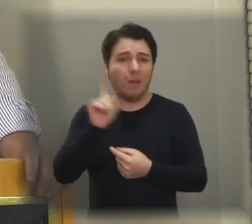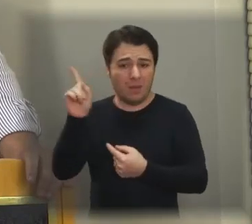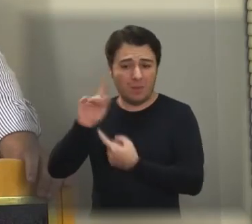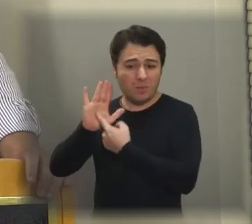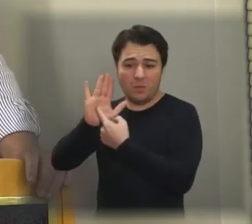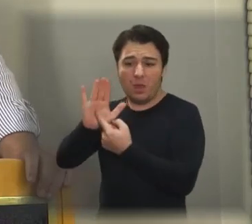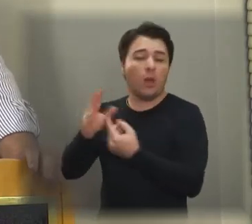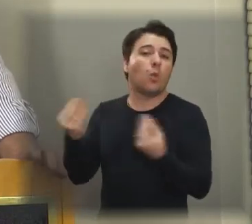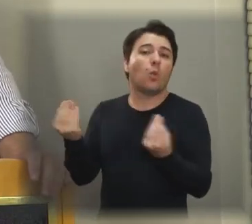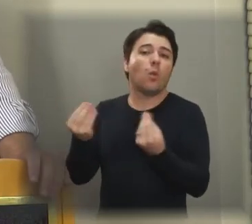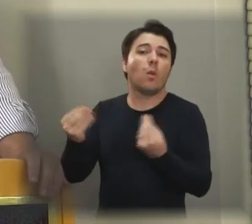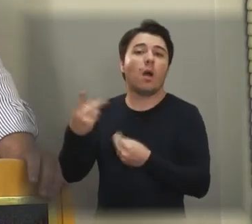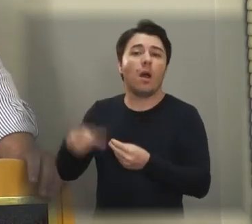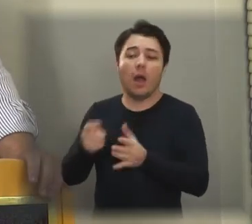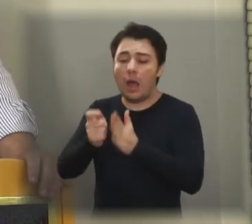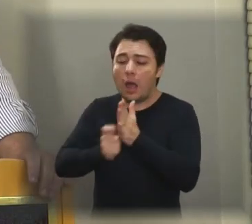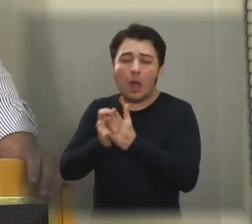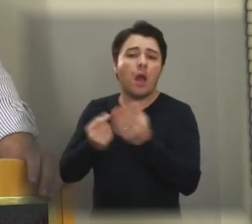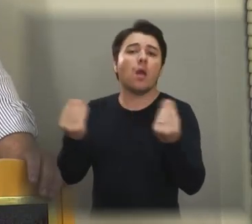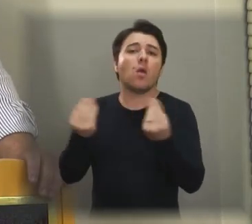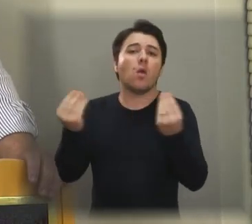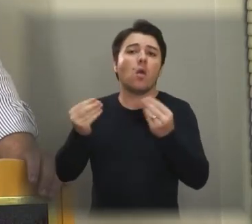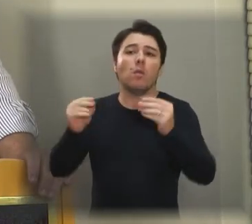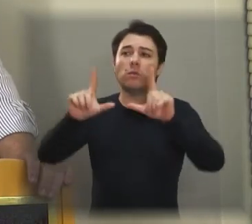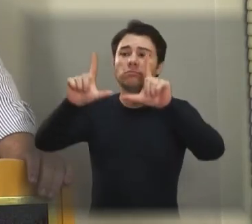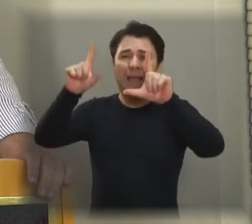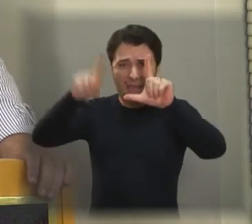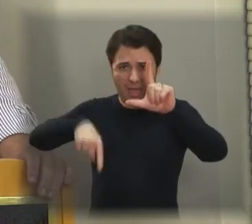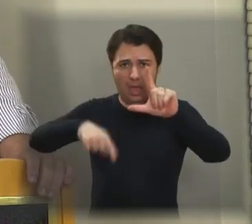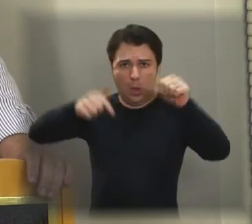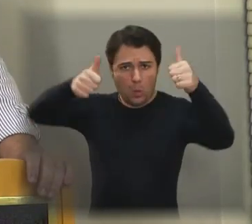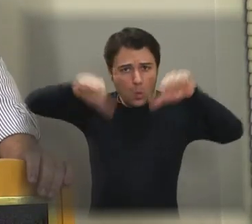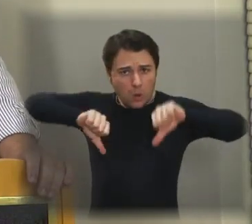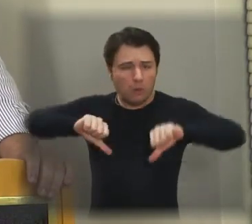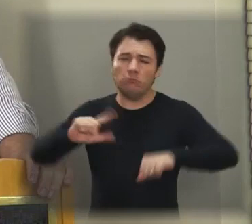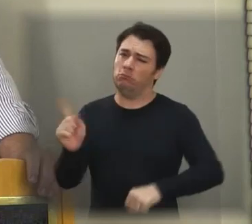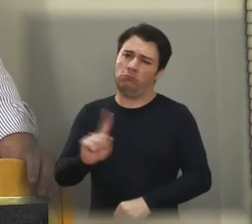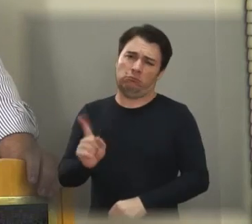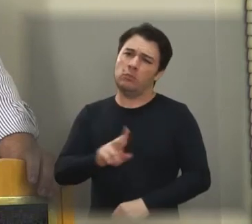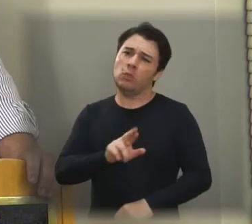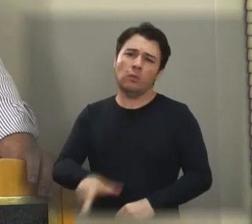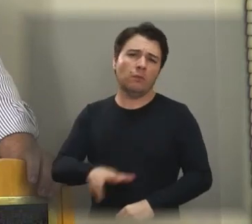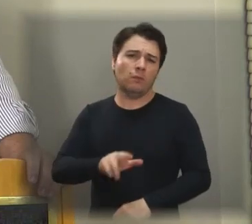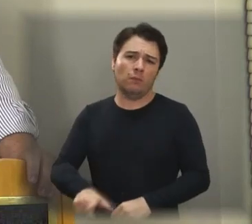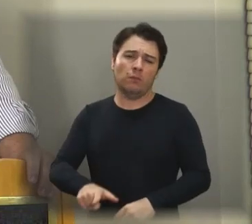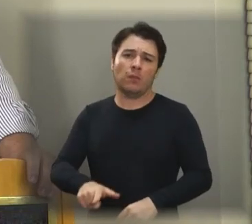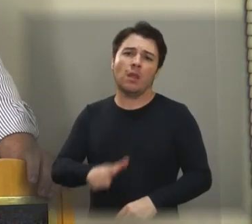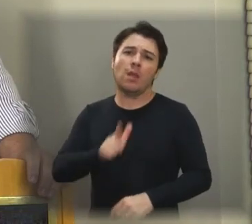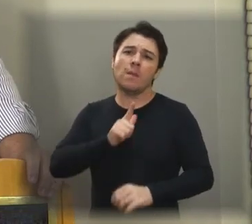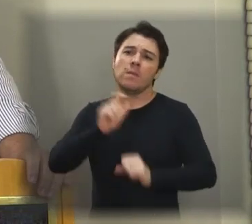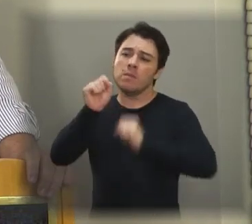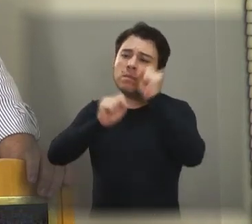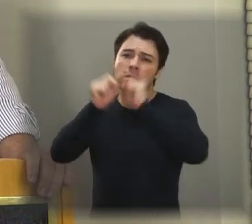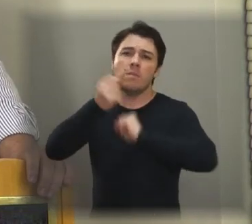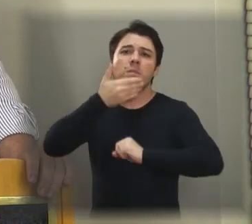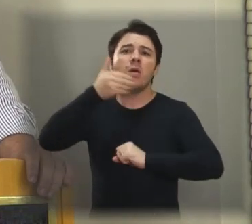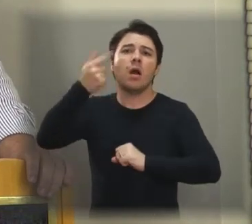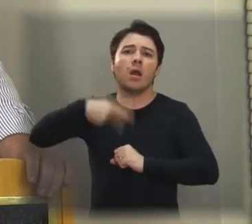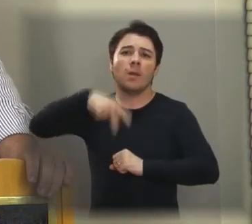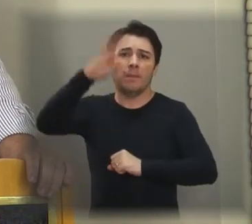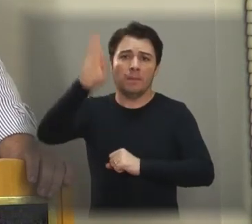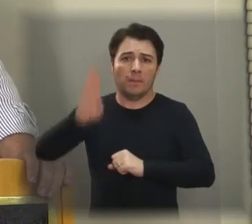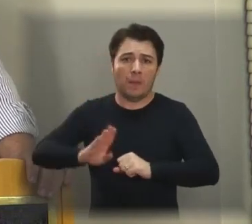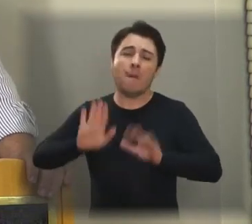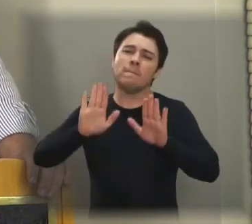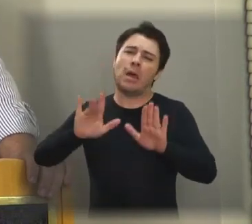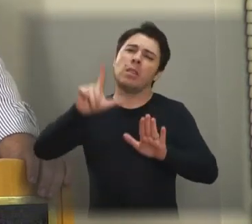coletivo quando a gente olha indicador de Araraquara ele não há indicador ruim ele tá no paran trair das melhores empresas do Brasil mas isso